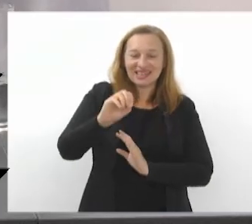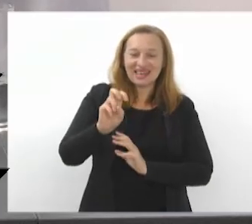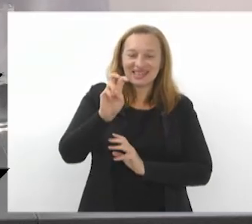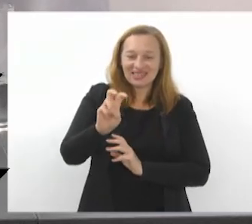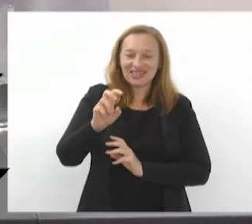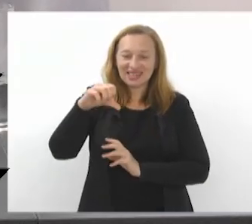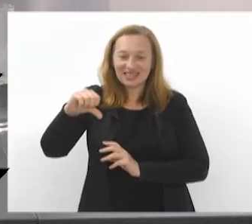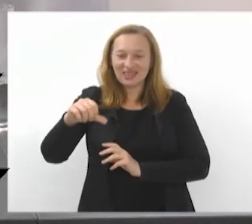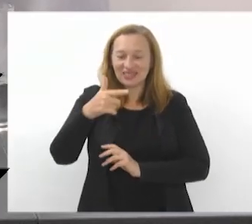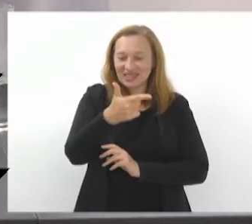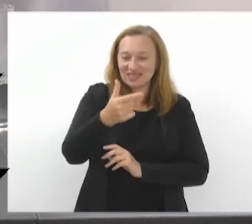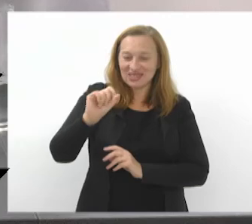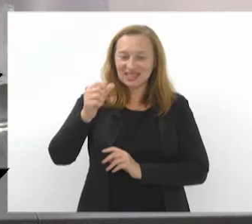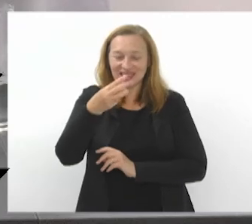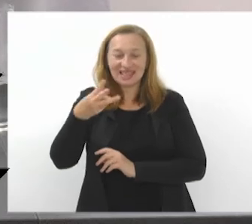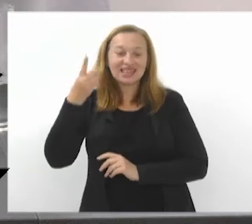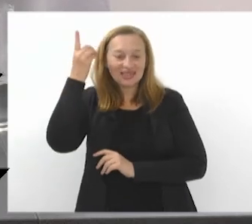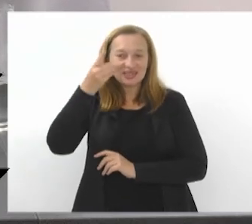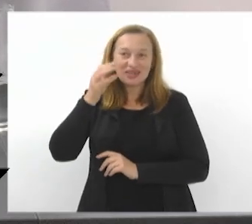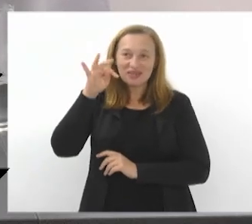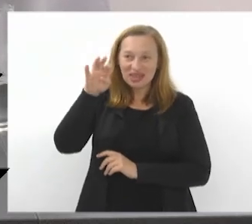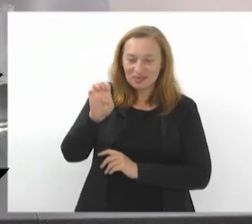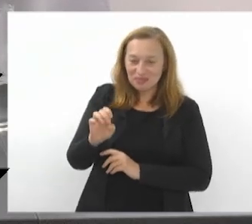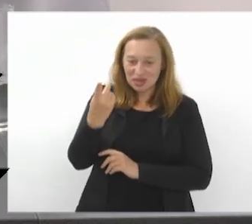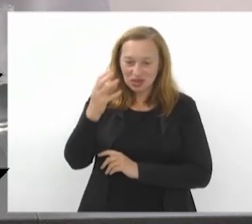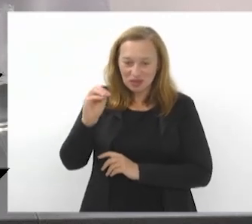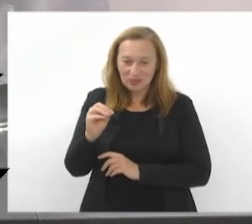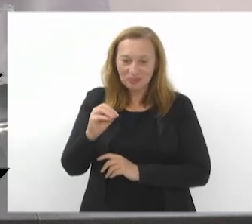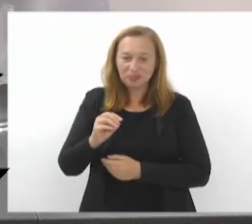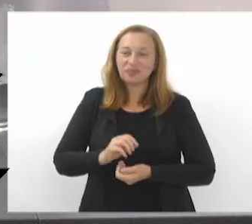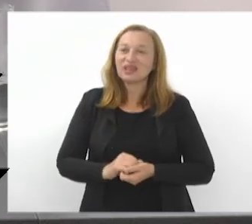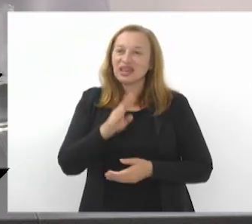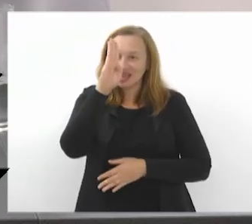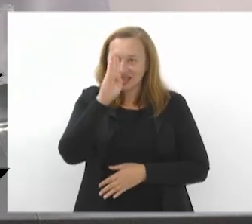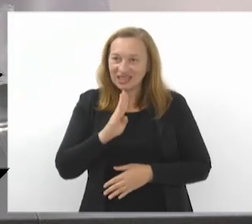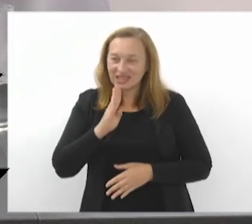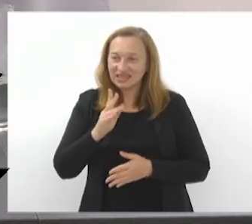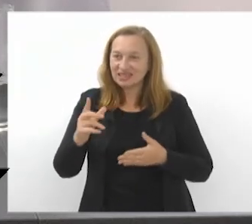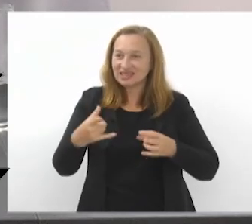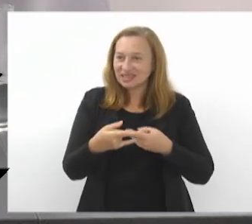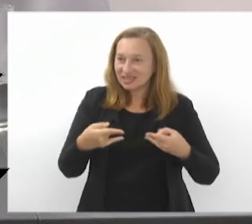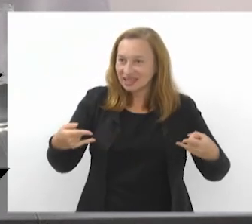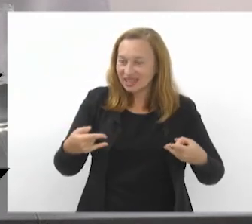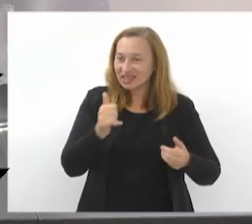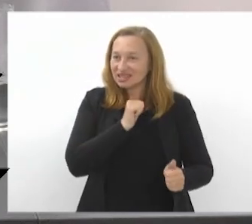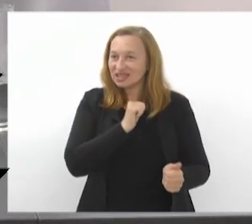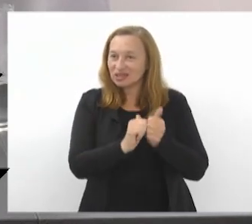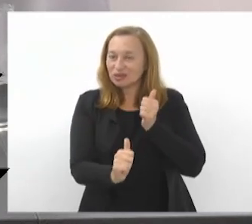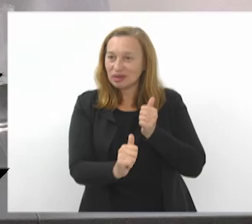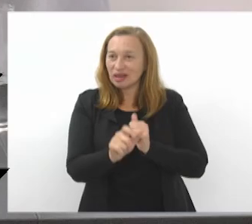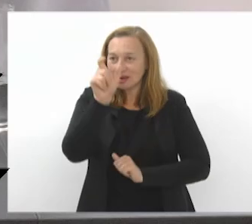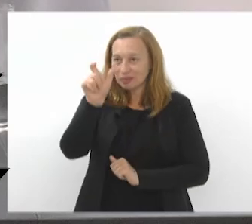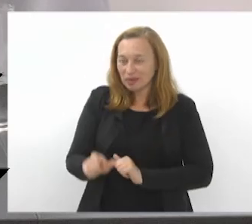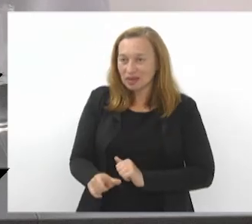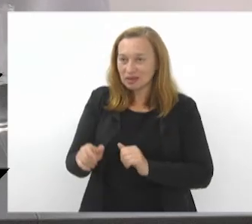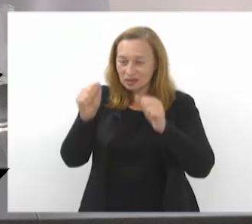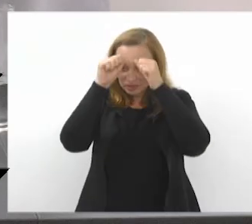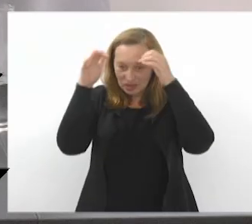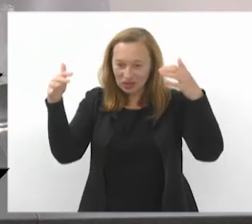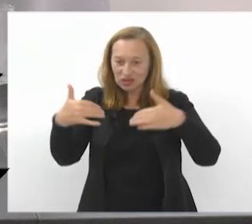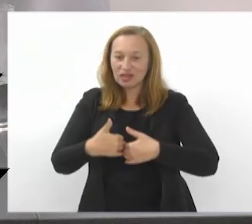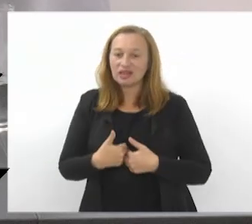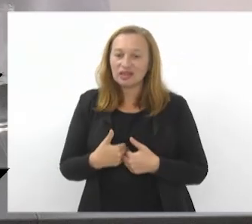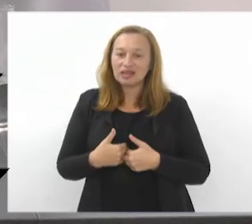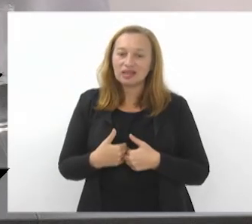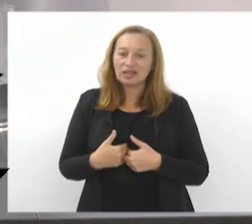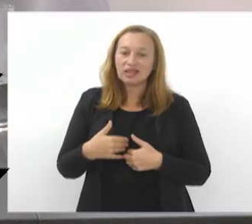1059 de 23, do deputado Filipinho Raves, que dispõe sobre a gratuidade de ingressos esportivos à pessoa com transtorno do espectro